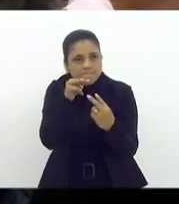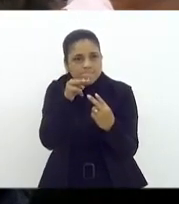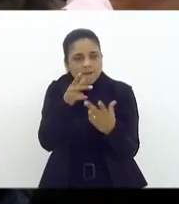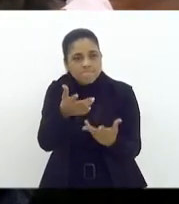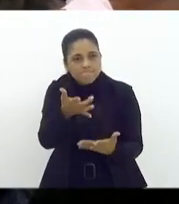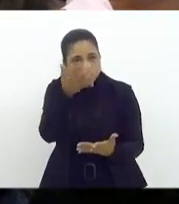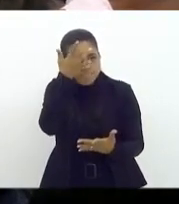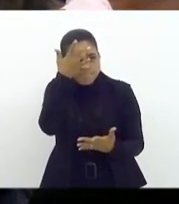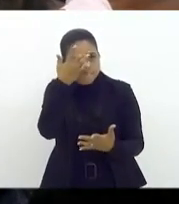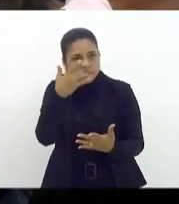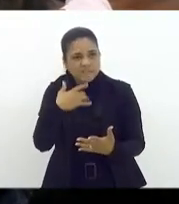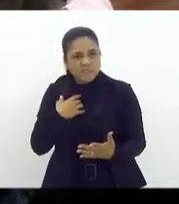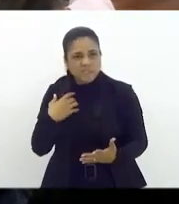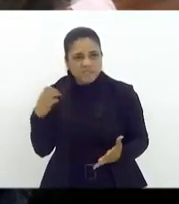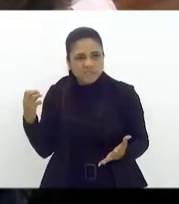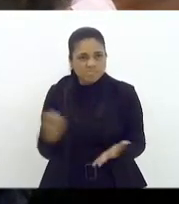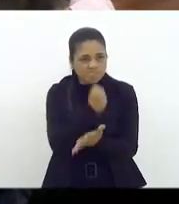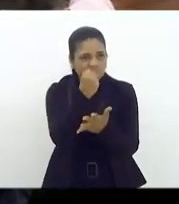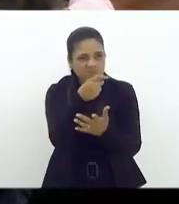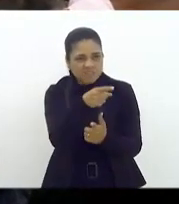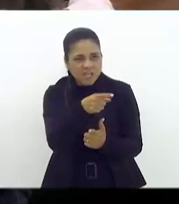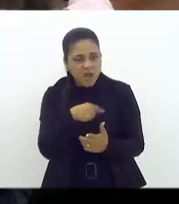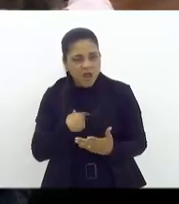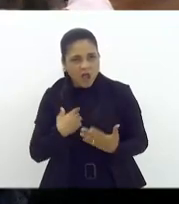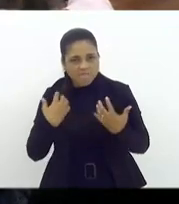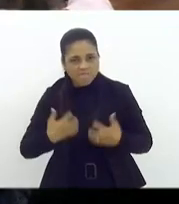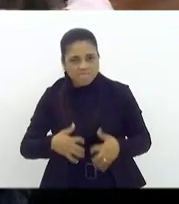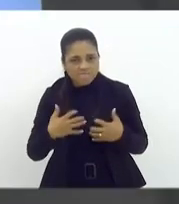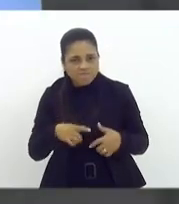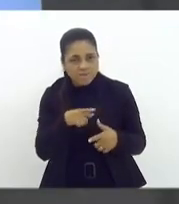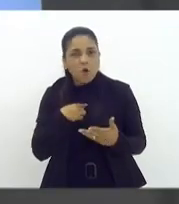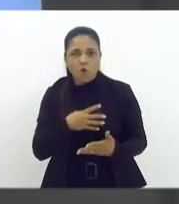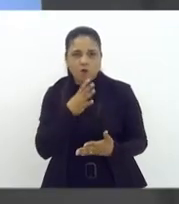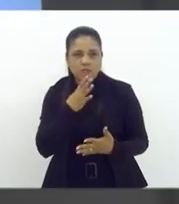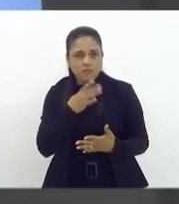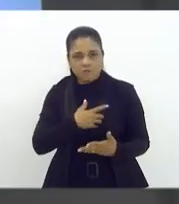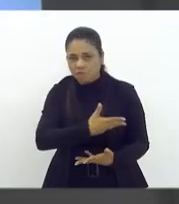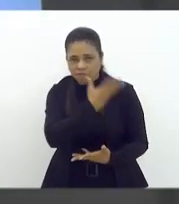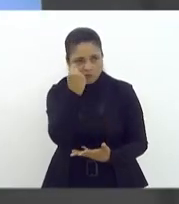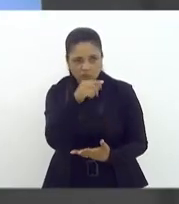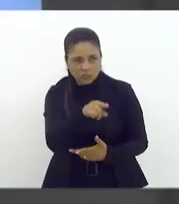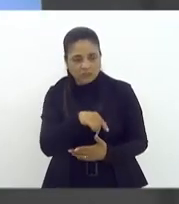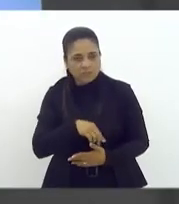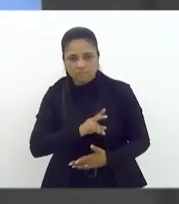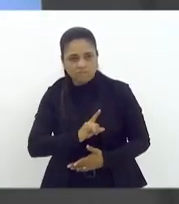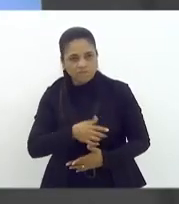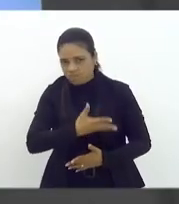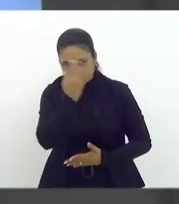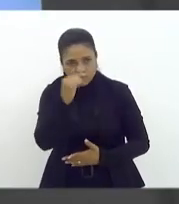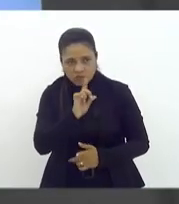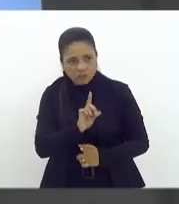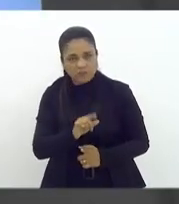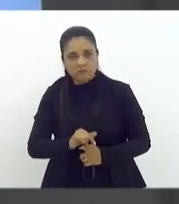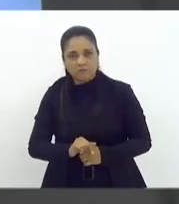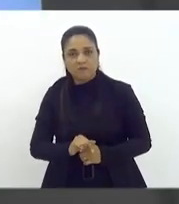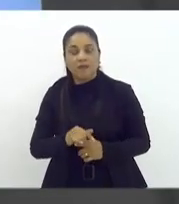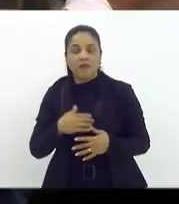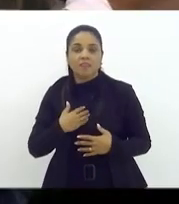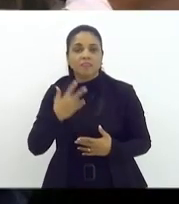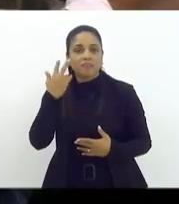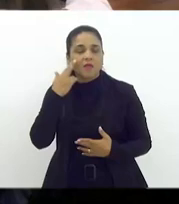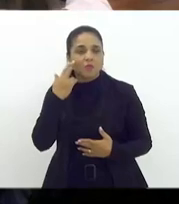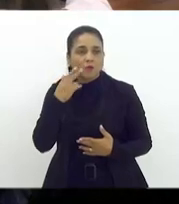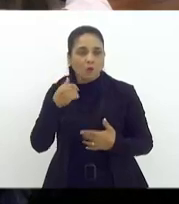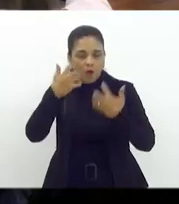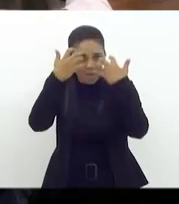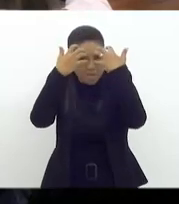desgraçado para não me esquecer para poder depois reconhecê-lo e mesmo assim isso é natural é assim que a memória